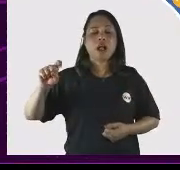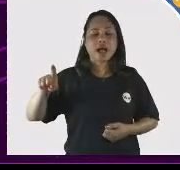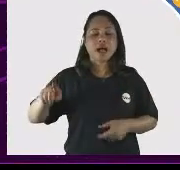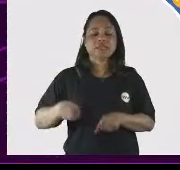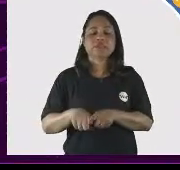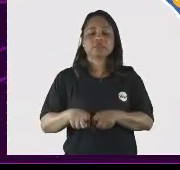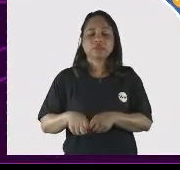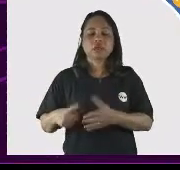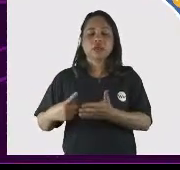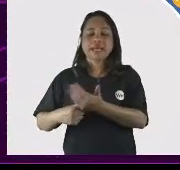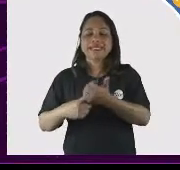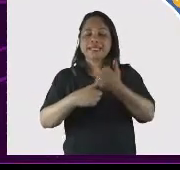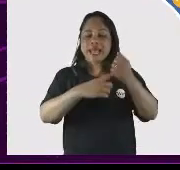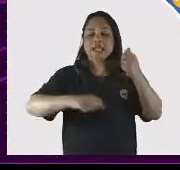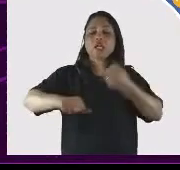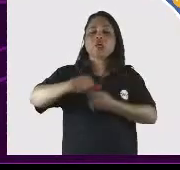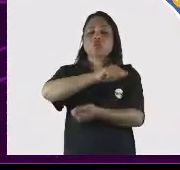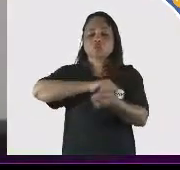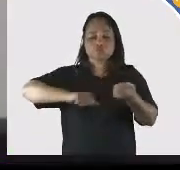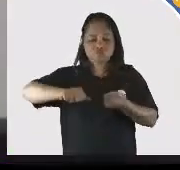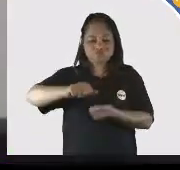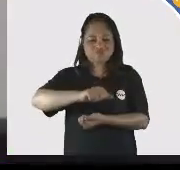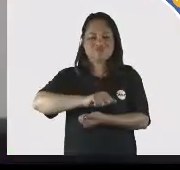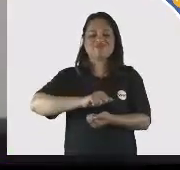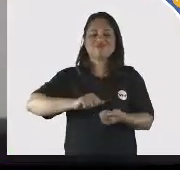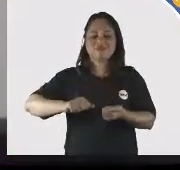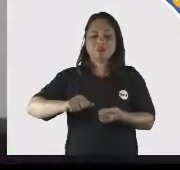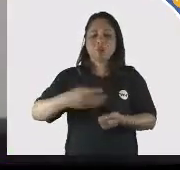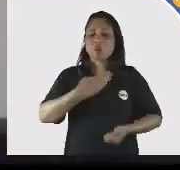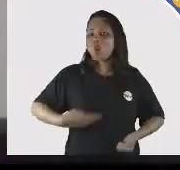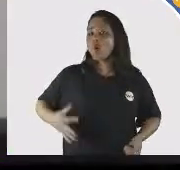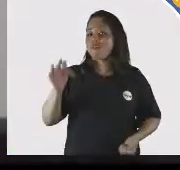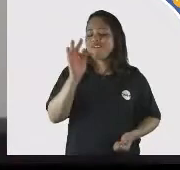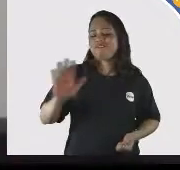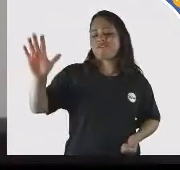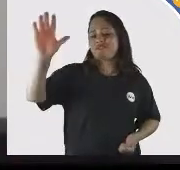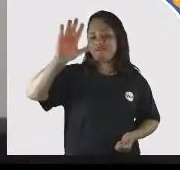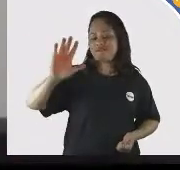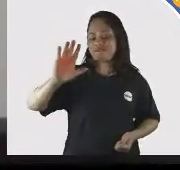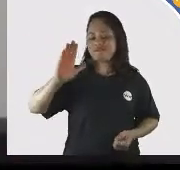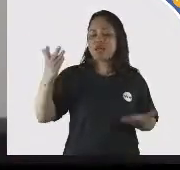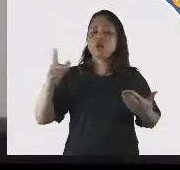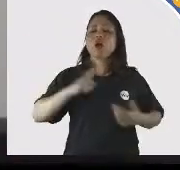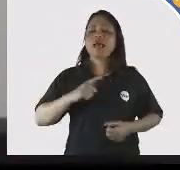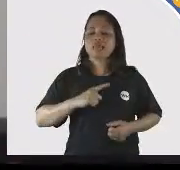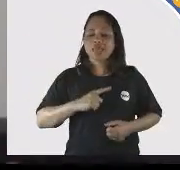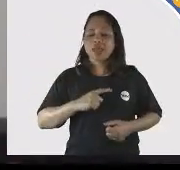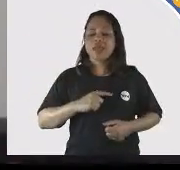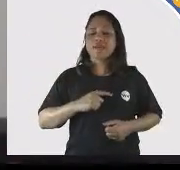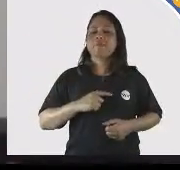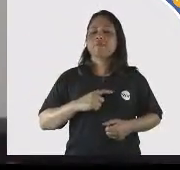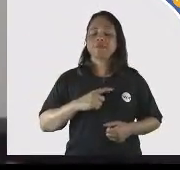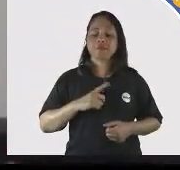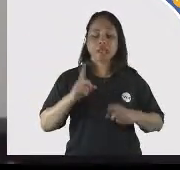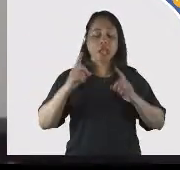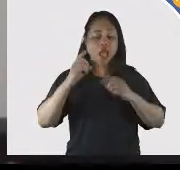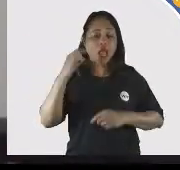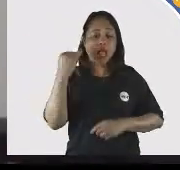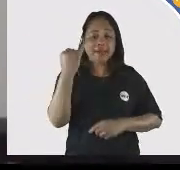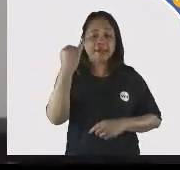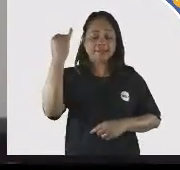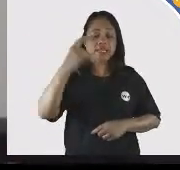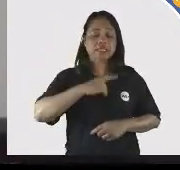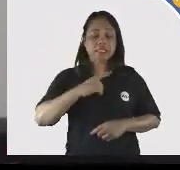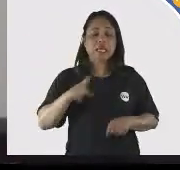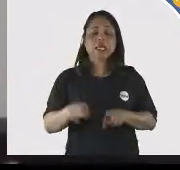tecnologias sustentáveis tem o governo federal solto agora há pouco o final de Baixo Carbono que é muito interessante vai